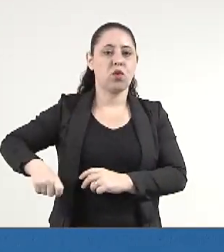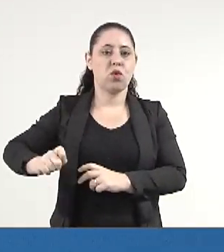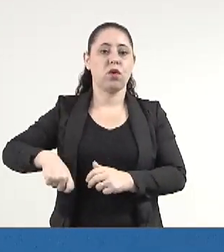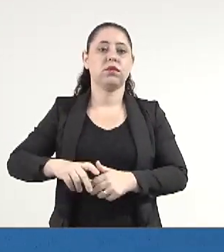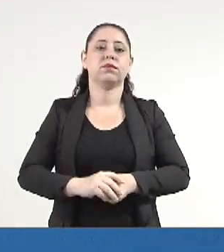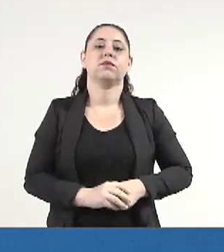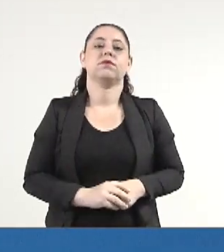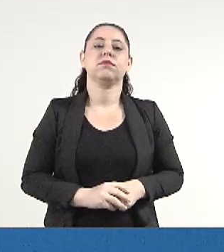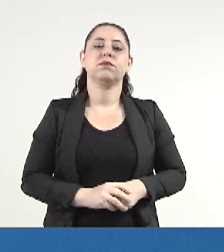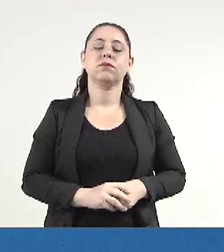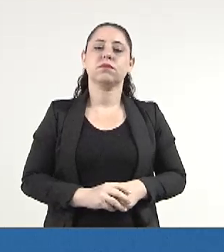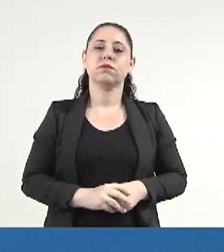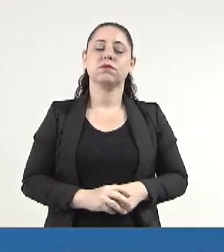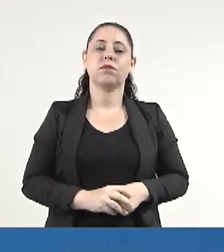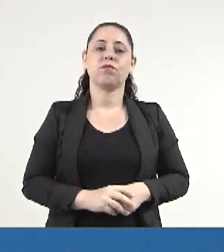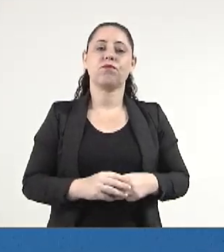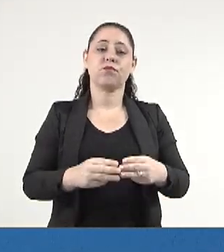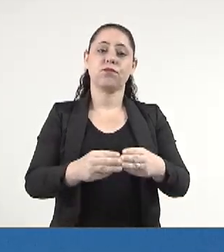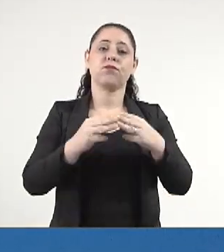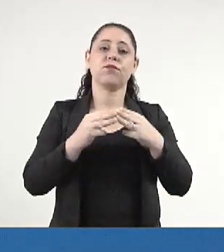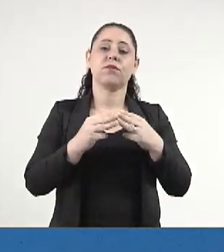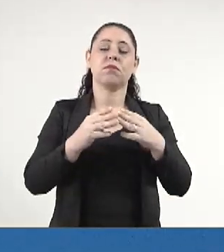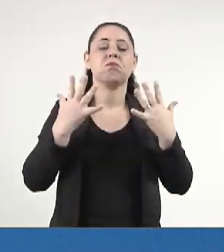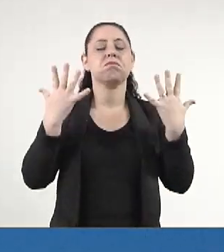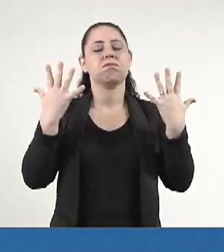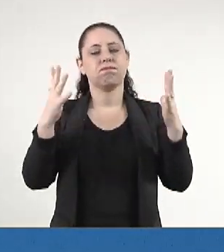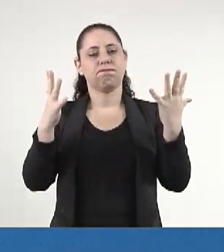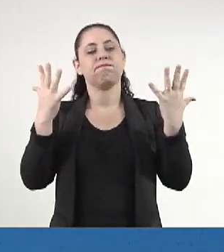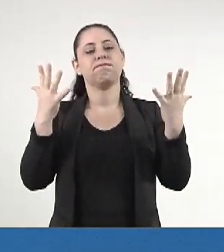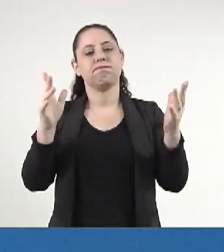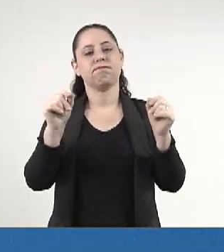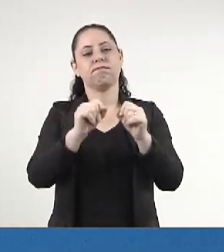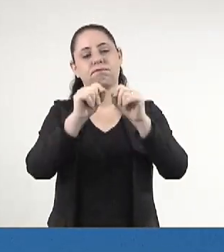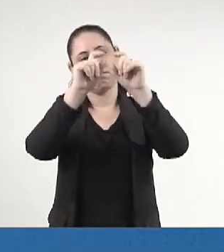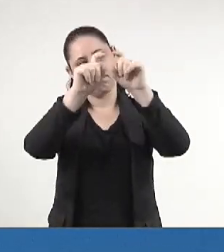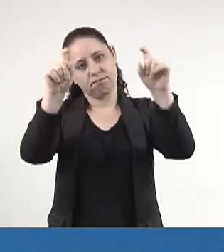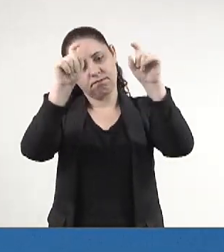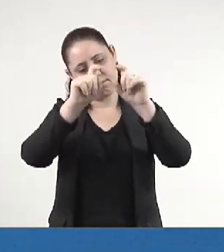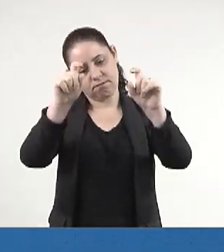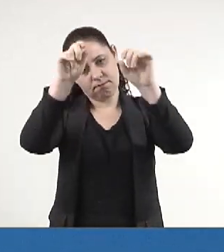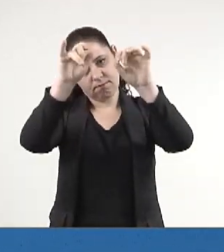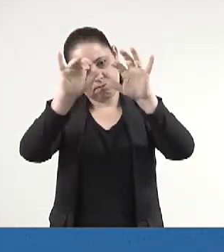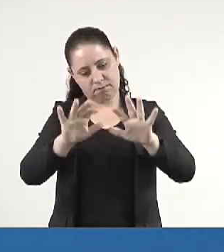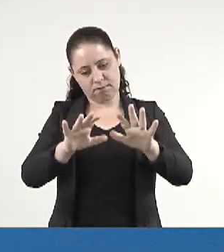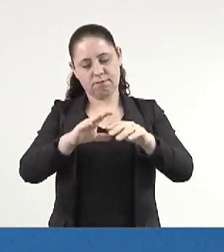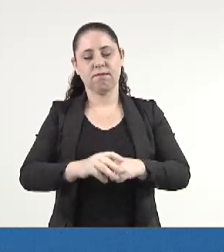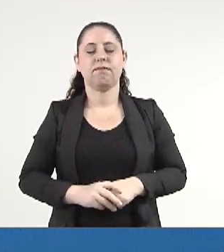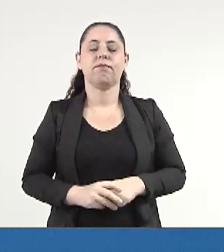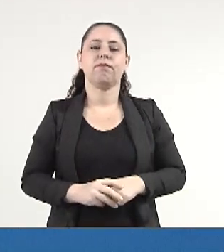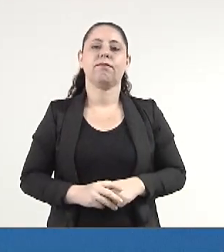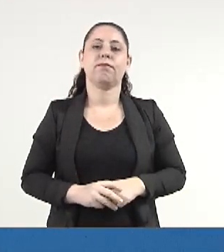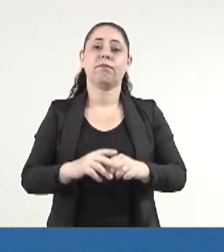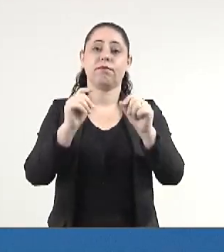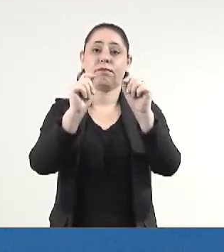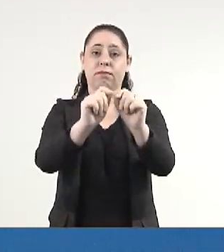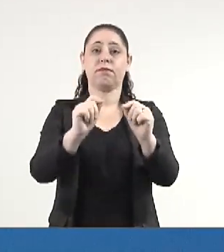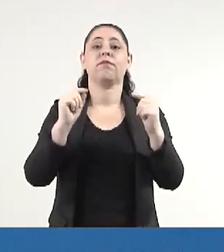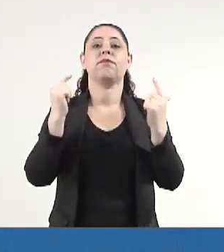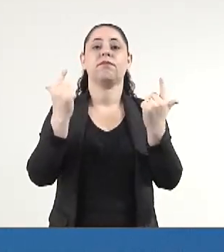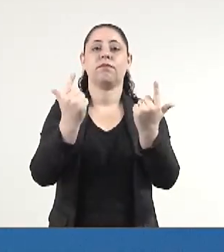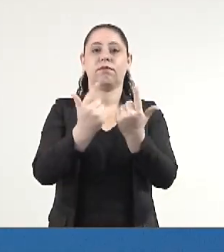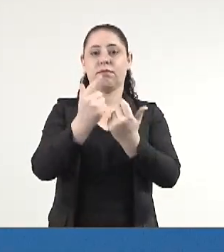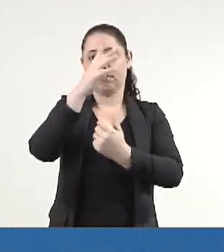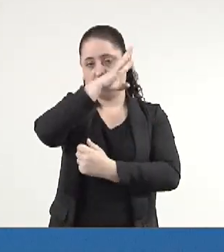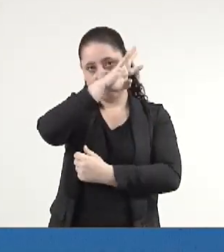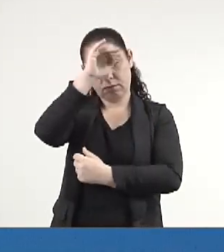Murtinho. Moção de aplauso que deverá ser redigida nos seguintes termos: a Assembleia Legislativa